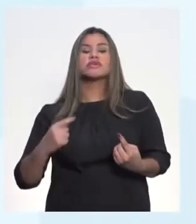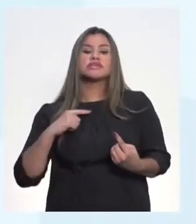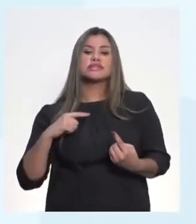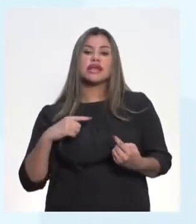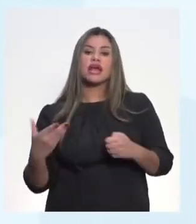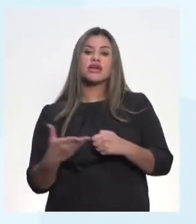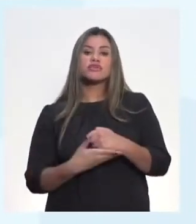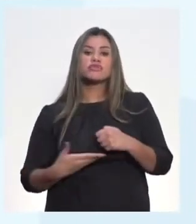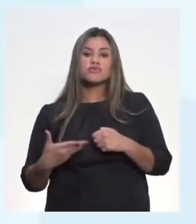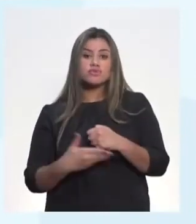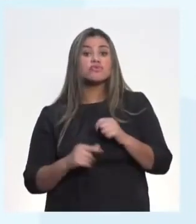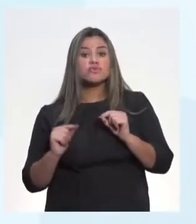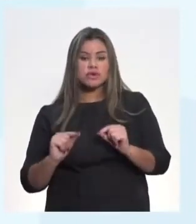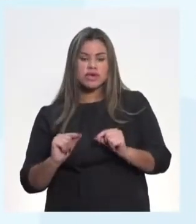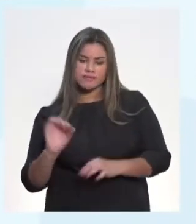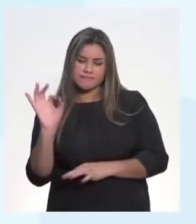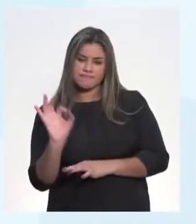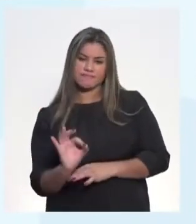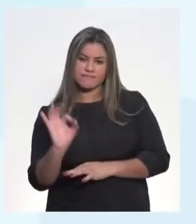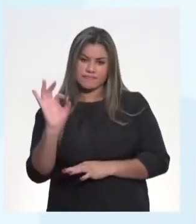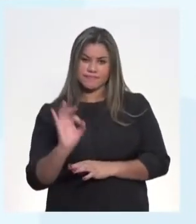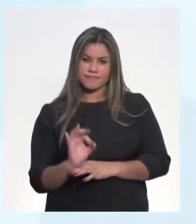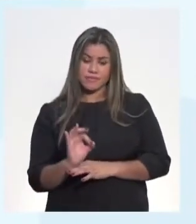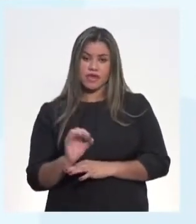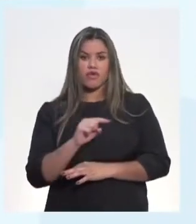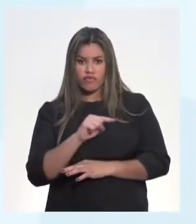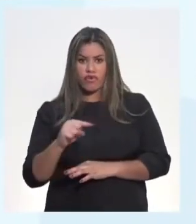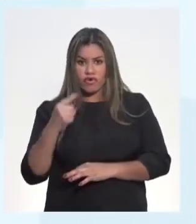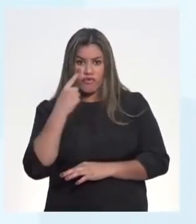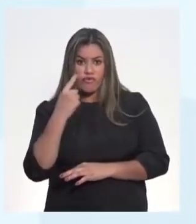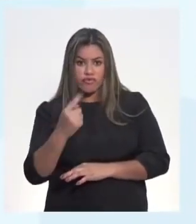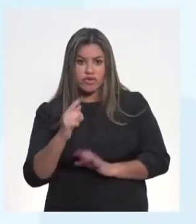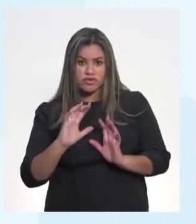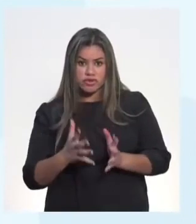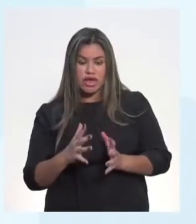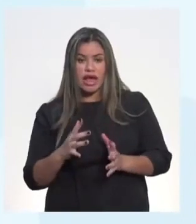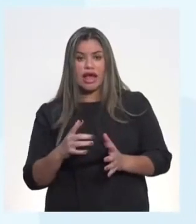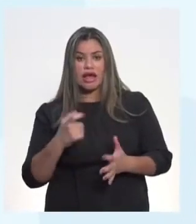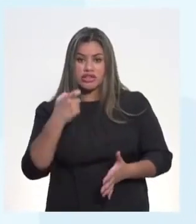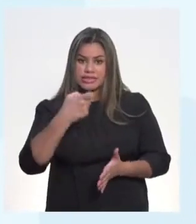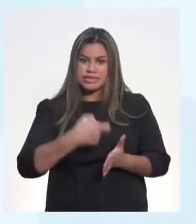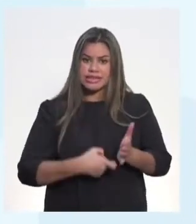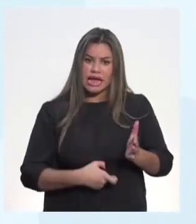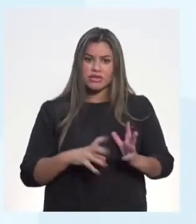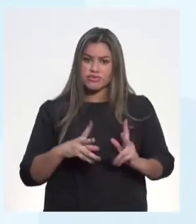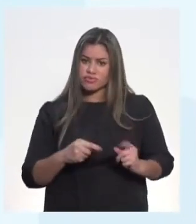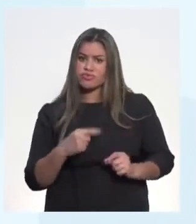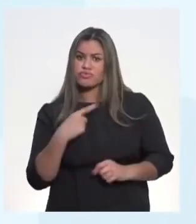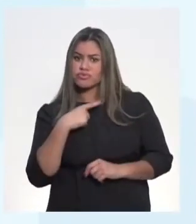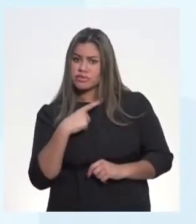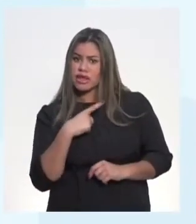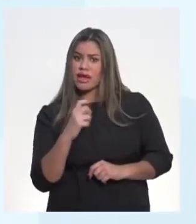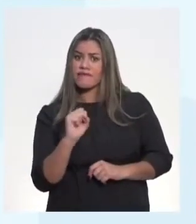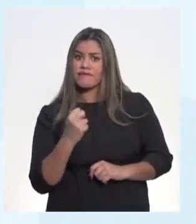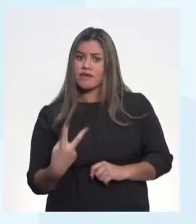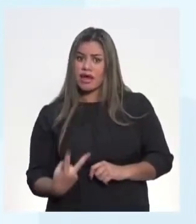a porcentagem. Vocês viram que a gente também tem essa relação até com as taxas, né, Jonas? Que são valores